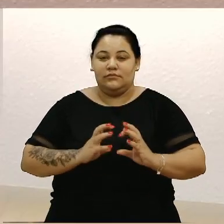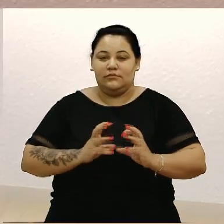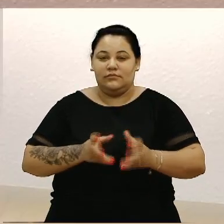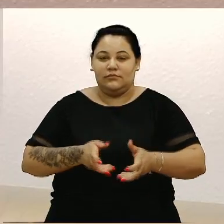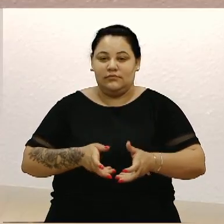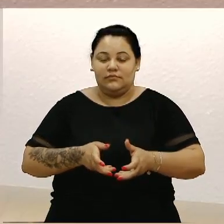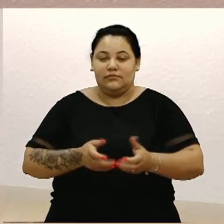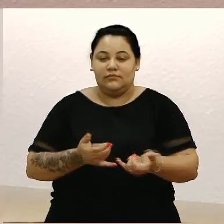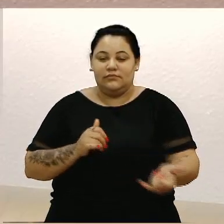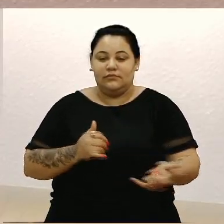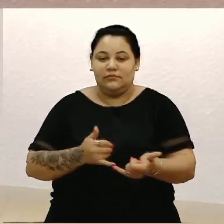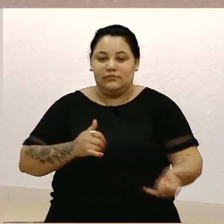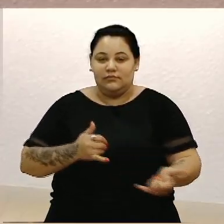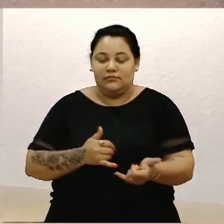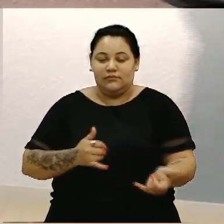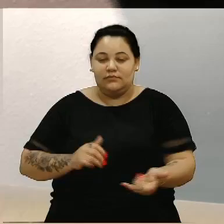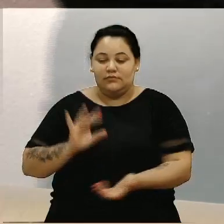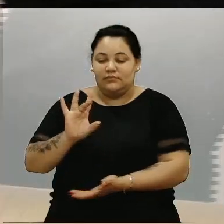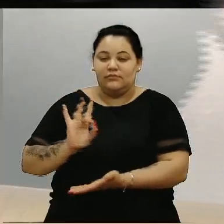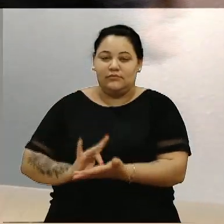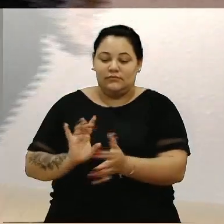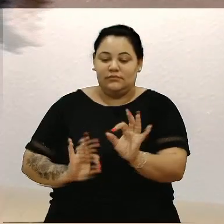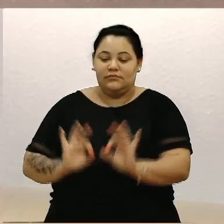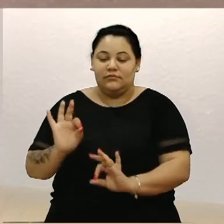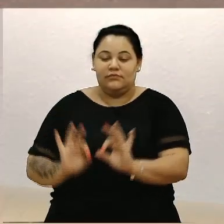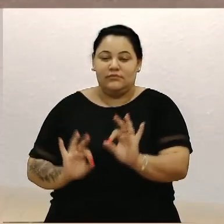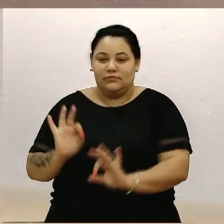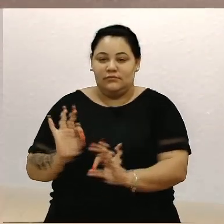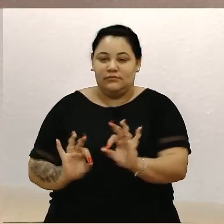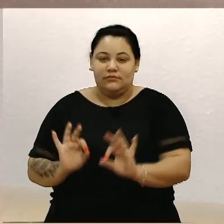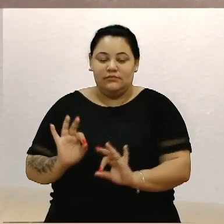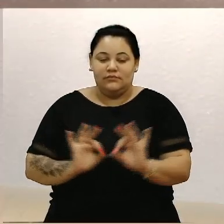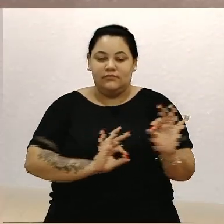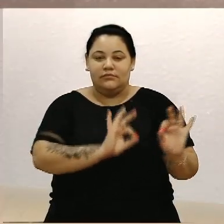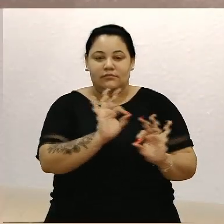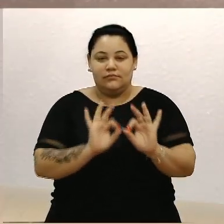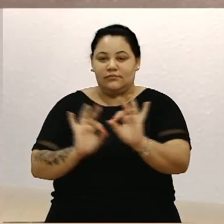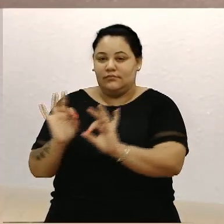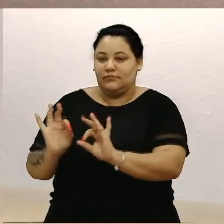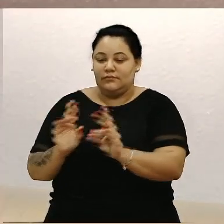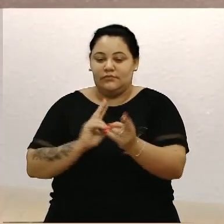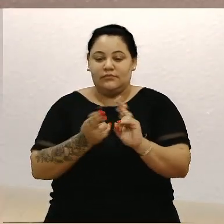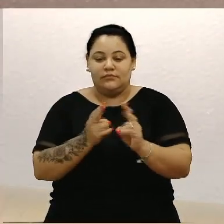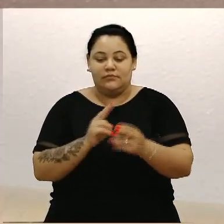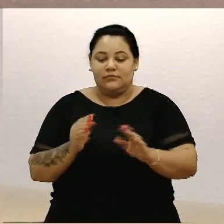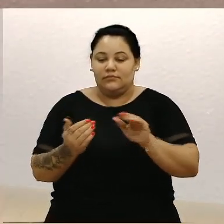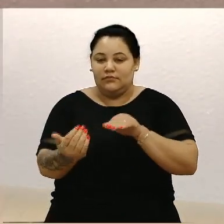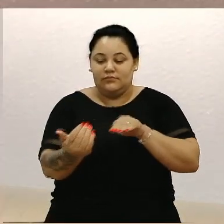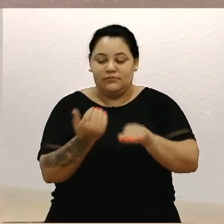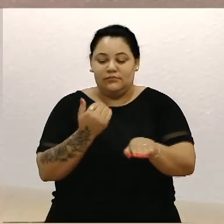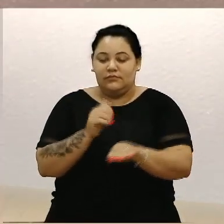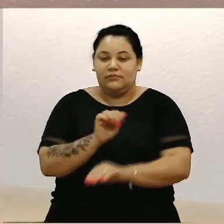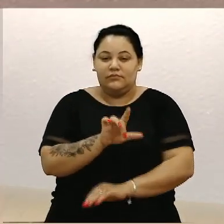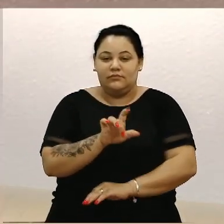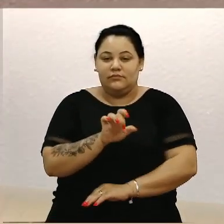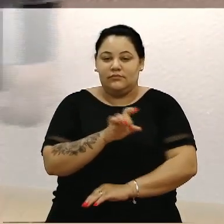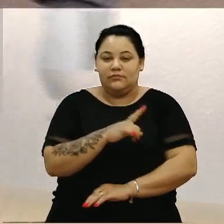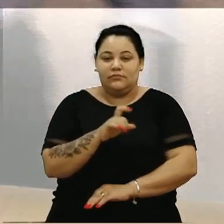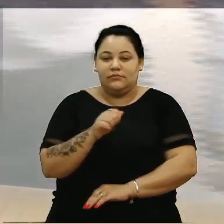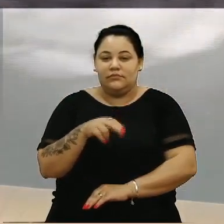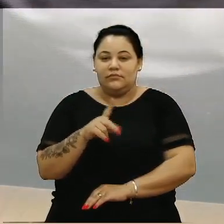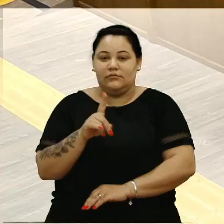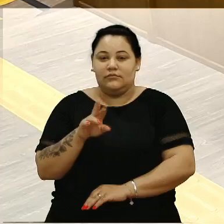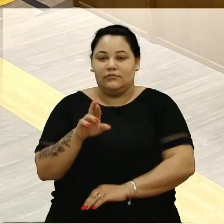Limitada, para implantação de projetos de requalificação urbana na Avenida Alexandre Risso. Relator, vereador Wagner.